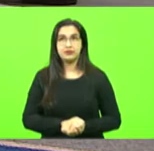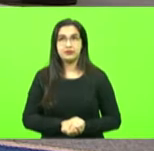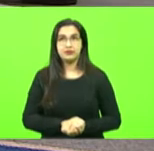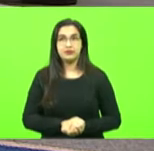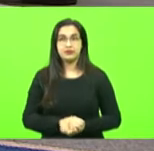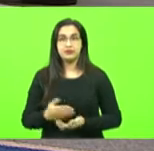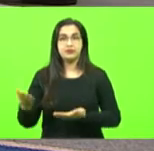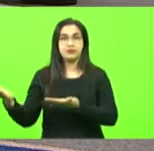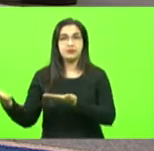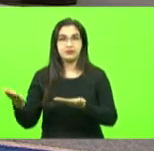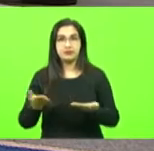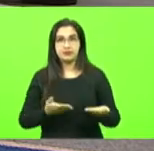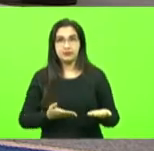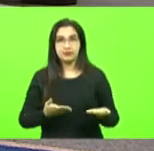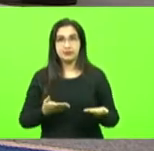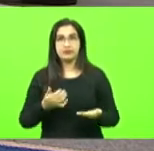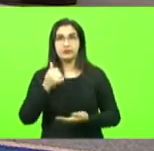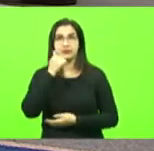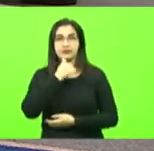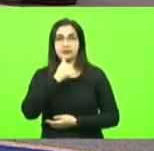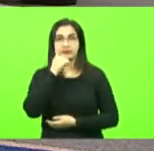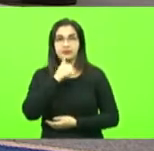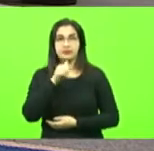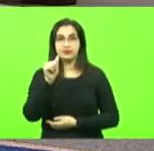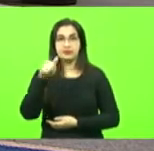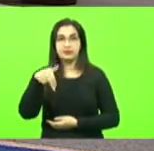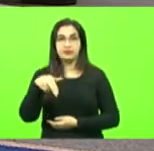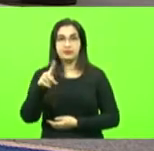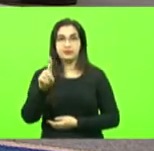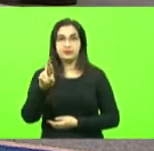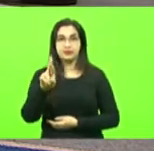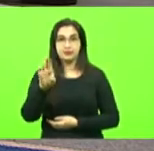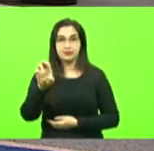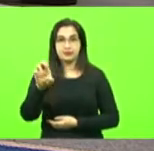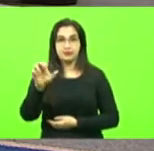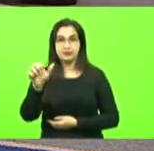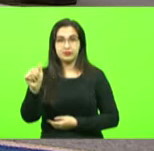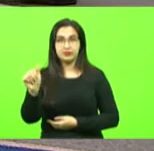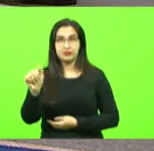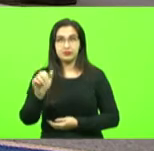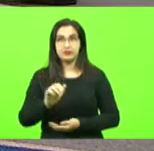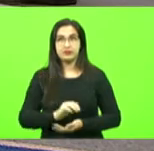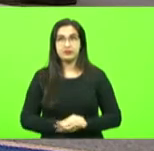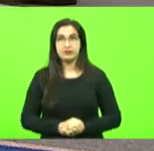Convidamos para receber a homenagem a senhora Andréa Vieira Zanella.